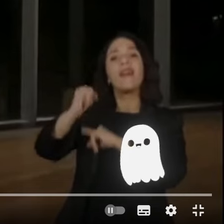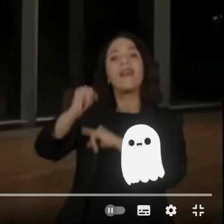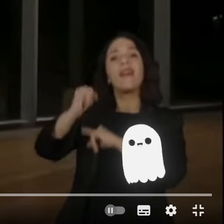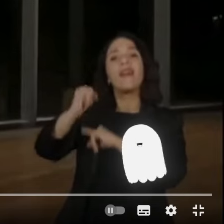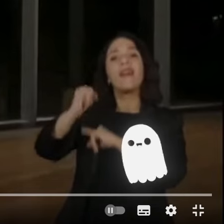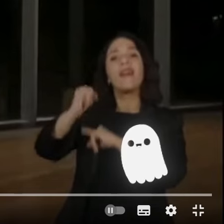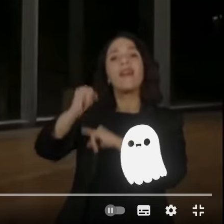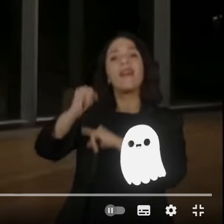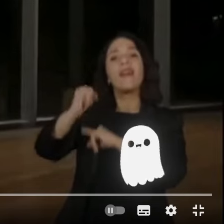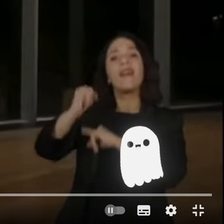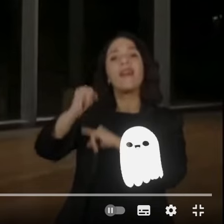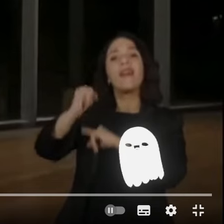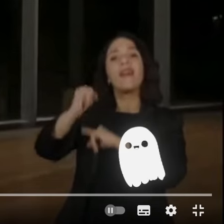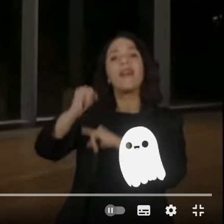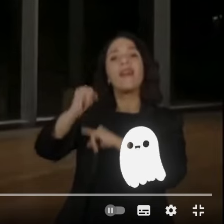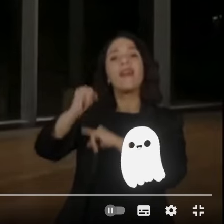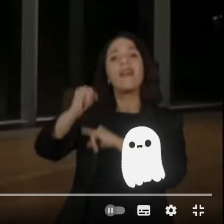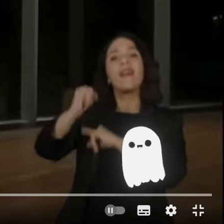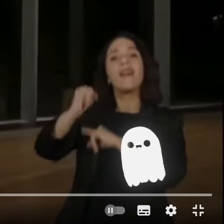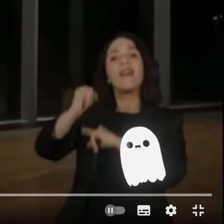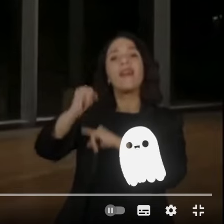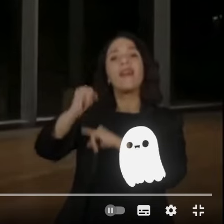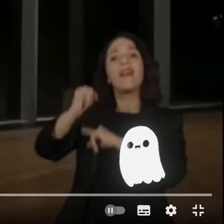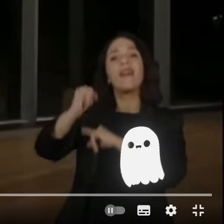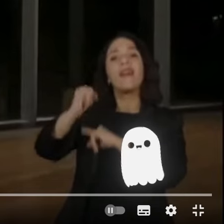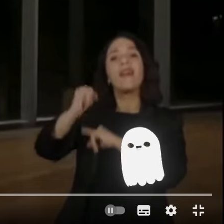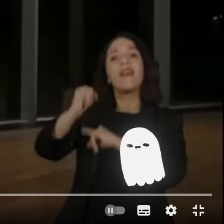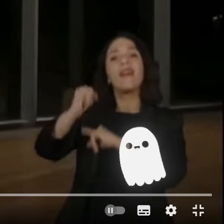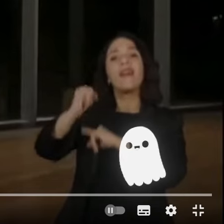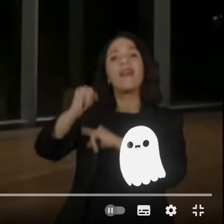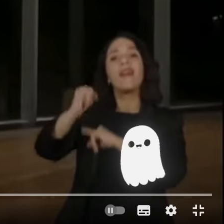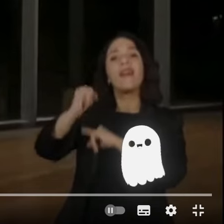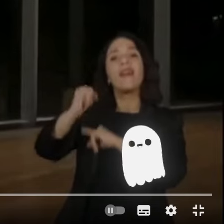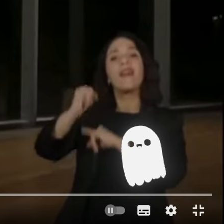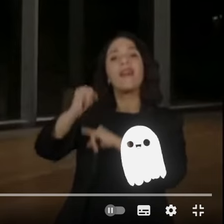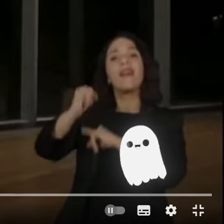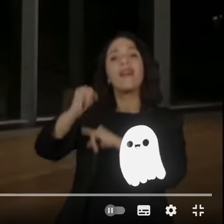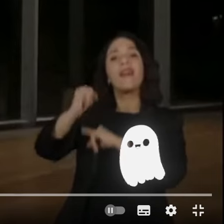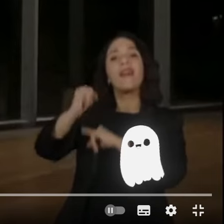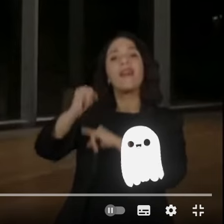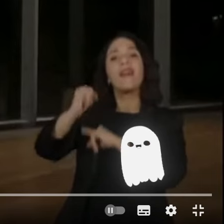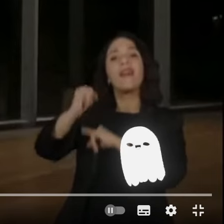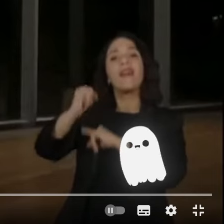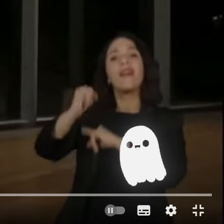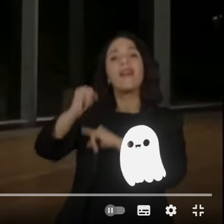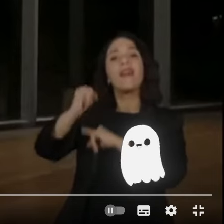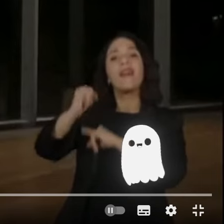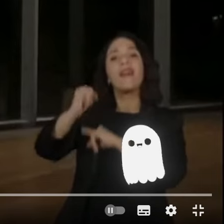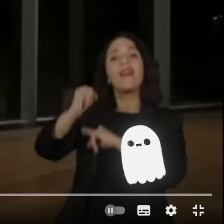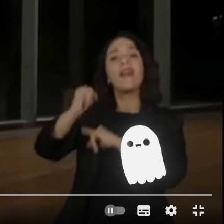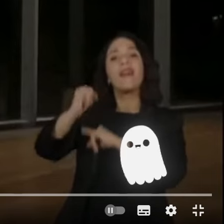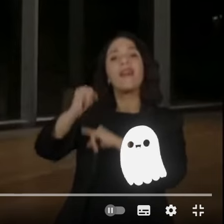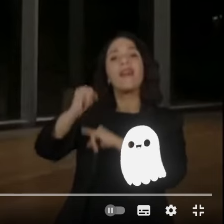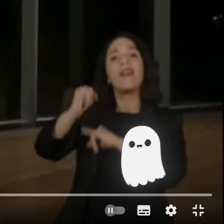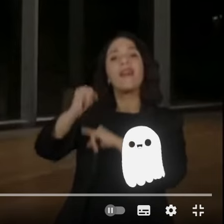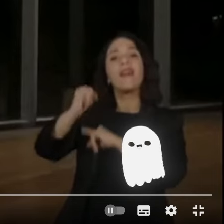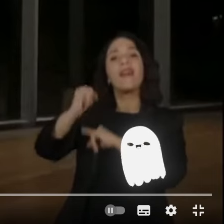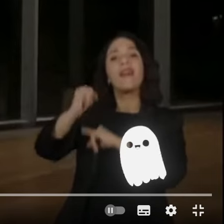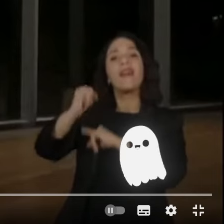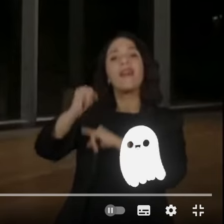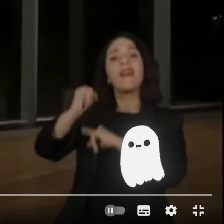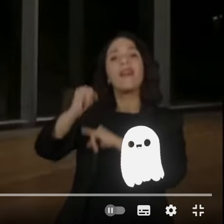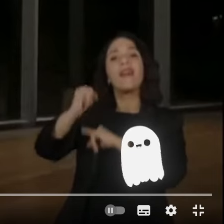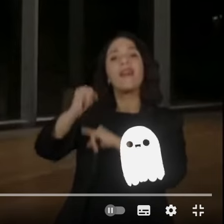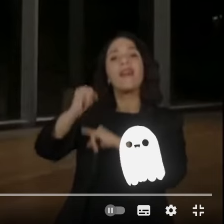assim, Rafael, tu vai, é coisa de viado, coisa de viadinho isso aí, sabe? Coisa de viadinho, indo em